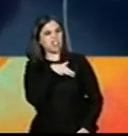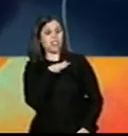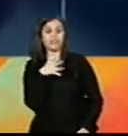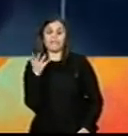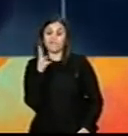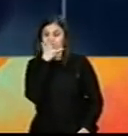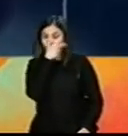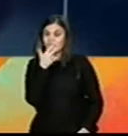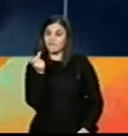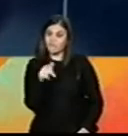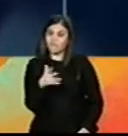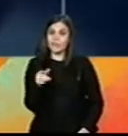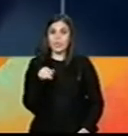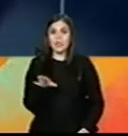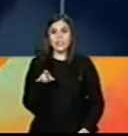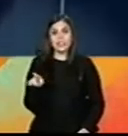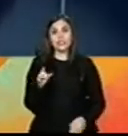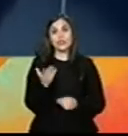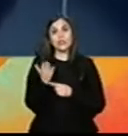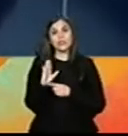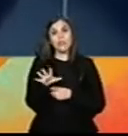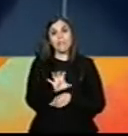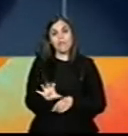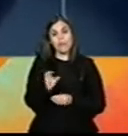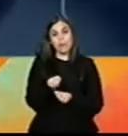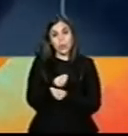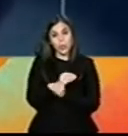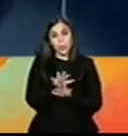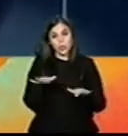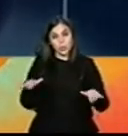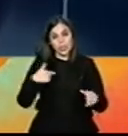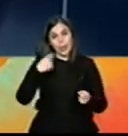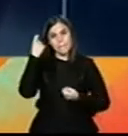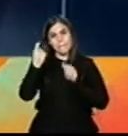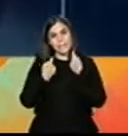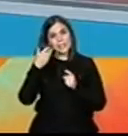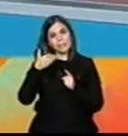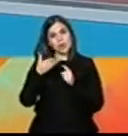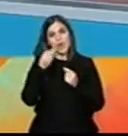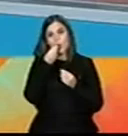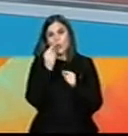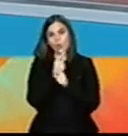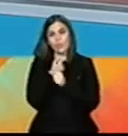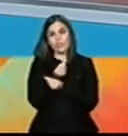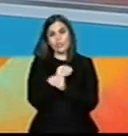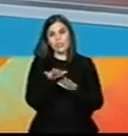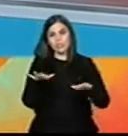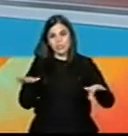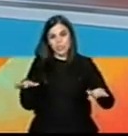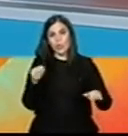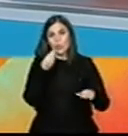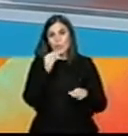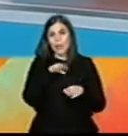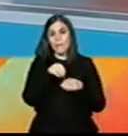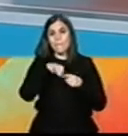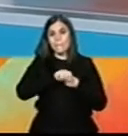desvaloriza o produto. Claro. E isto é uma forma, por exemplo, das crianças também, eu penso sempre muito na alimentação das crianças, de elas comerem milho,